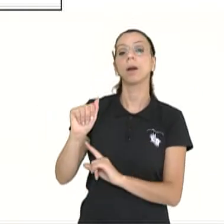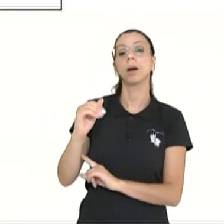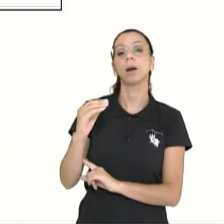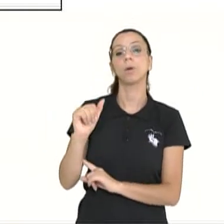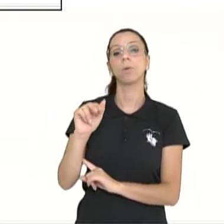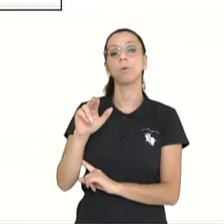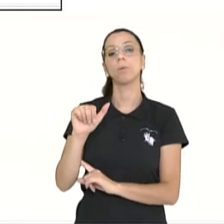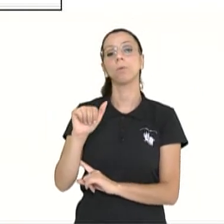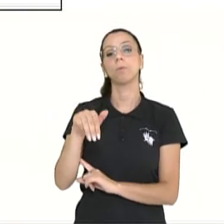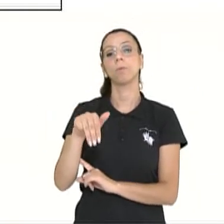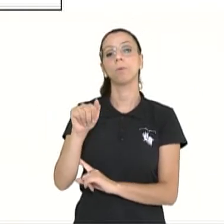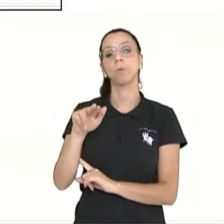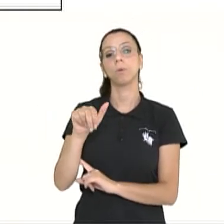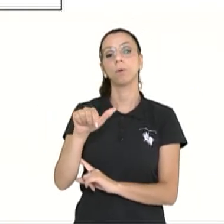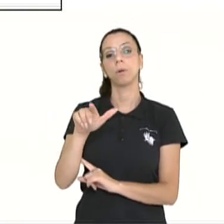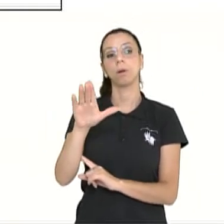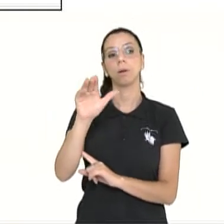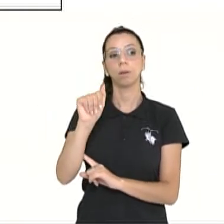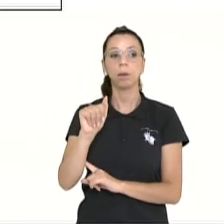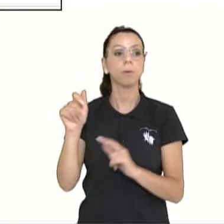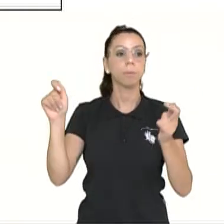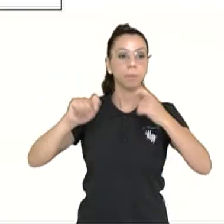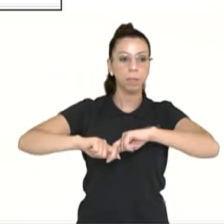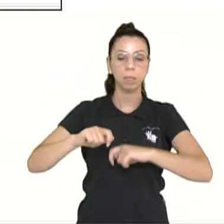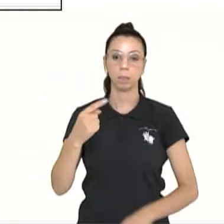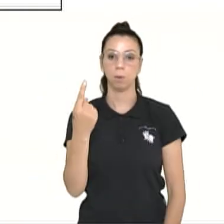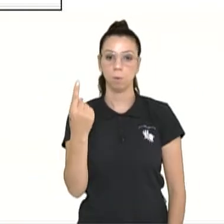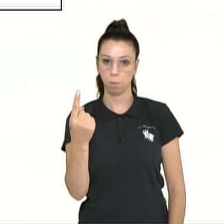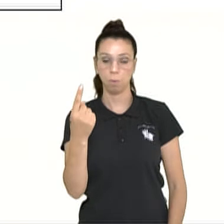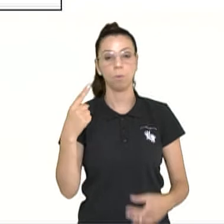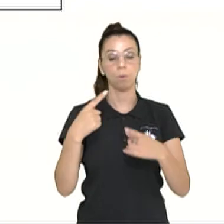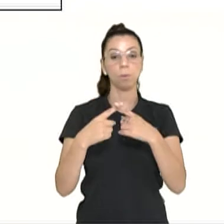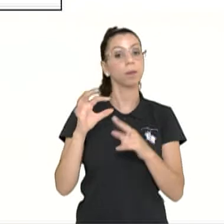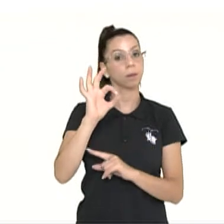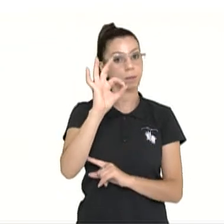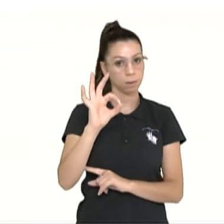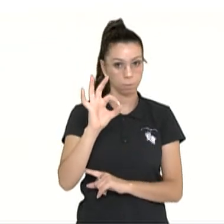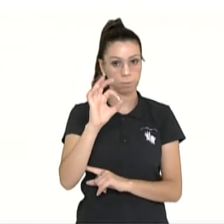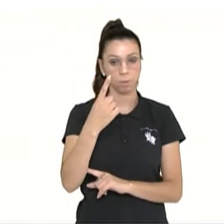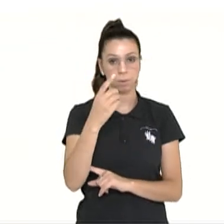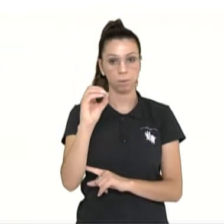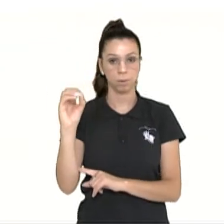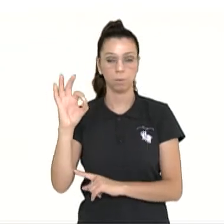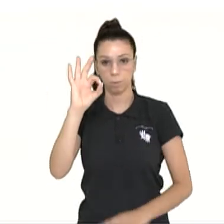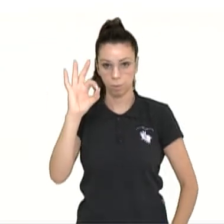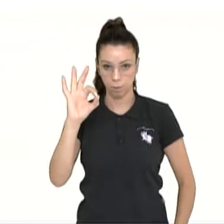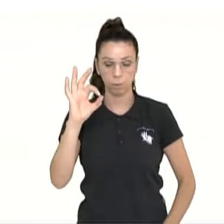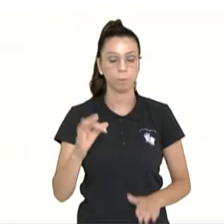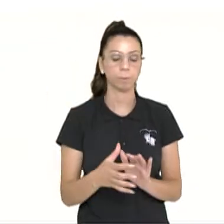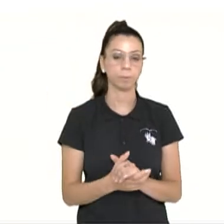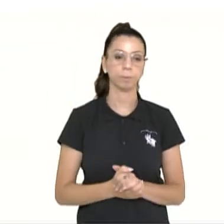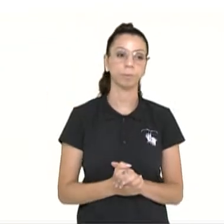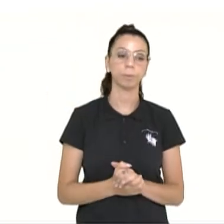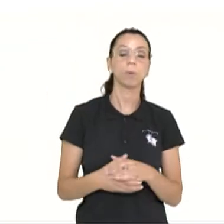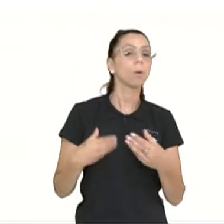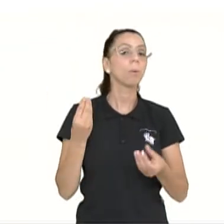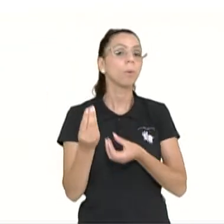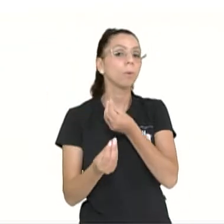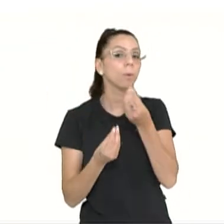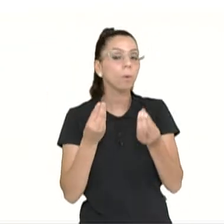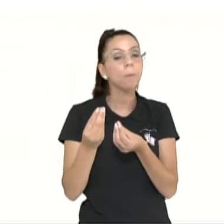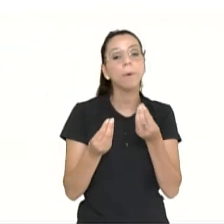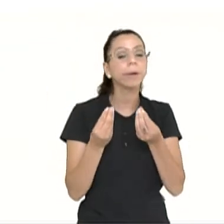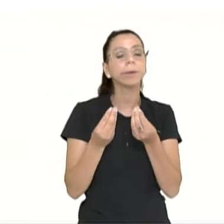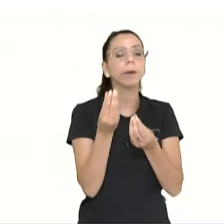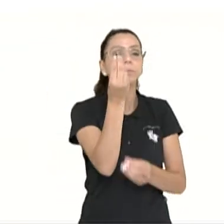seria 100% da amostra. Tá? Só essa observação antes. Então, vamos ver como que a gente calcula essa distribuição de